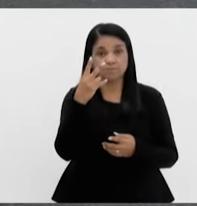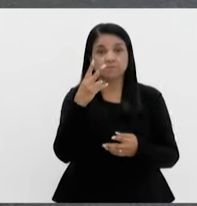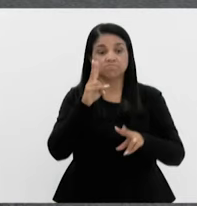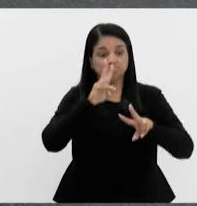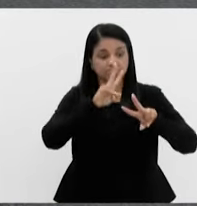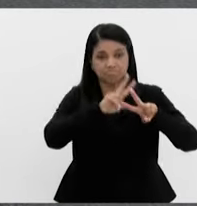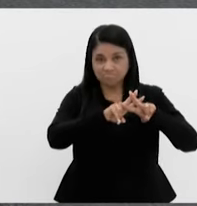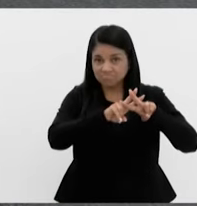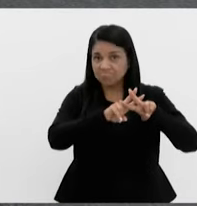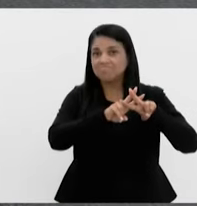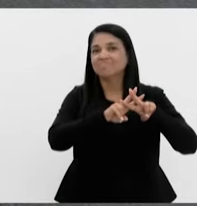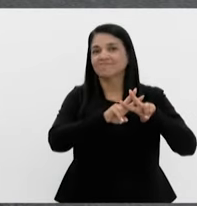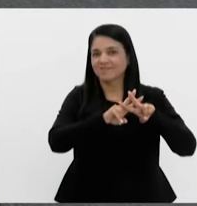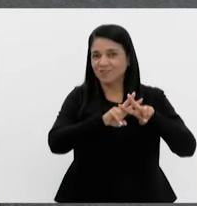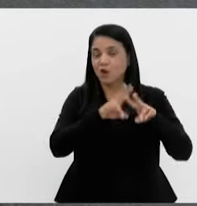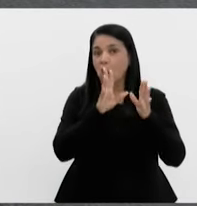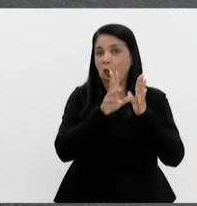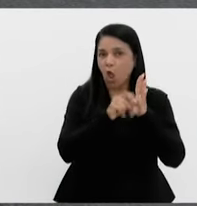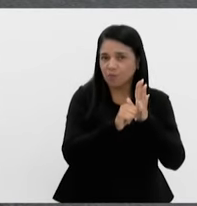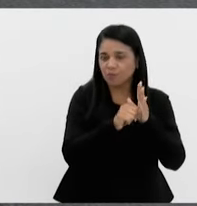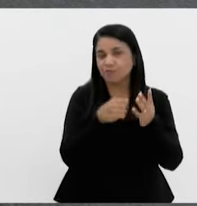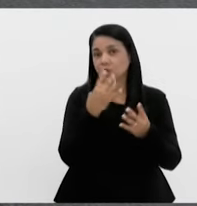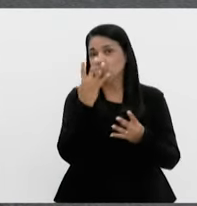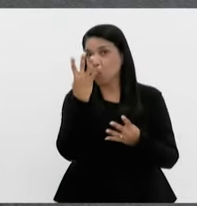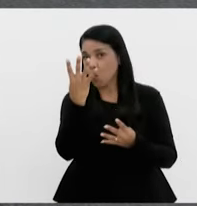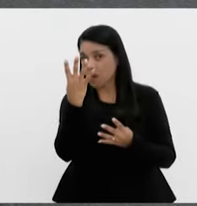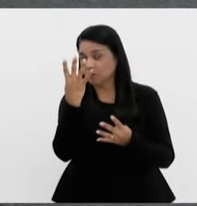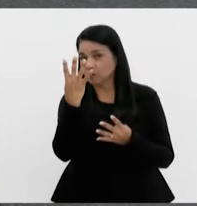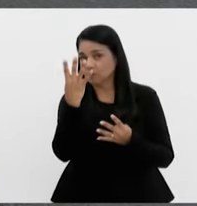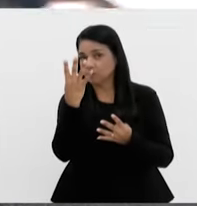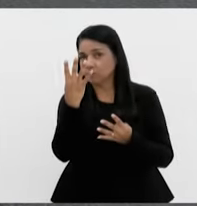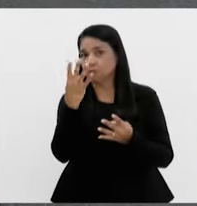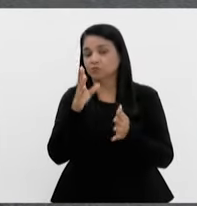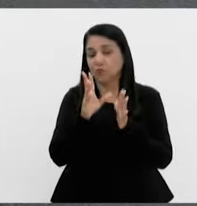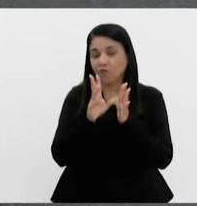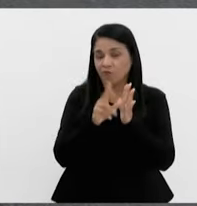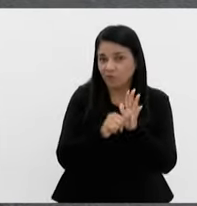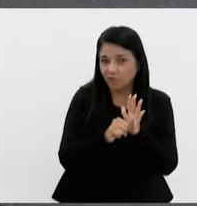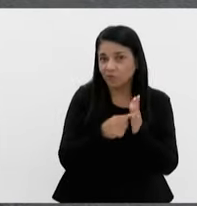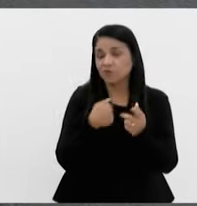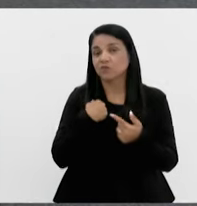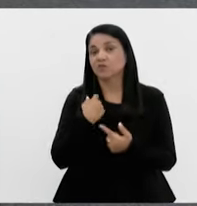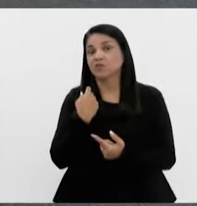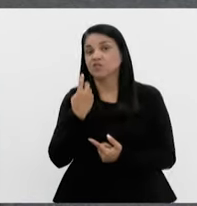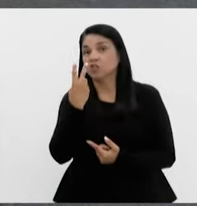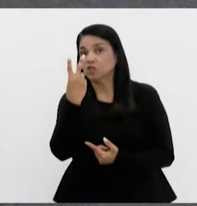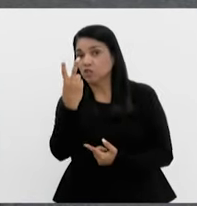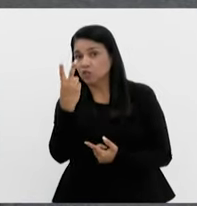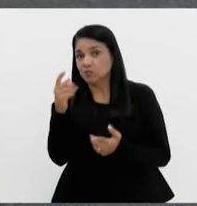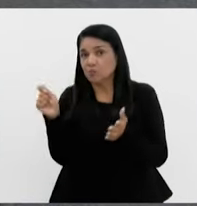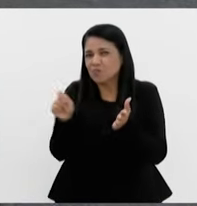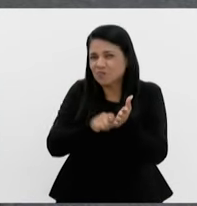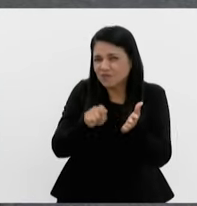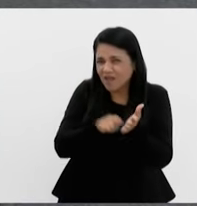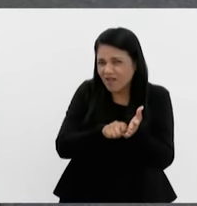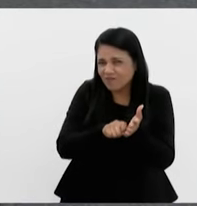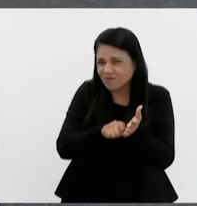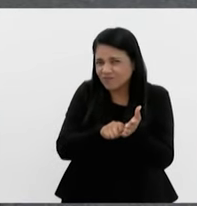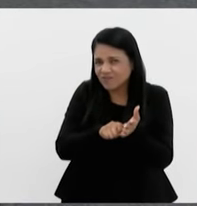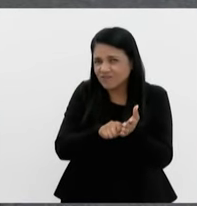roubo quro por furto e dois por tráfico vaier botar na conta da